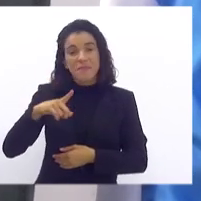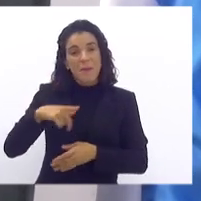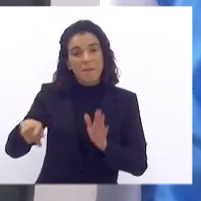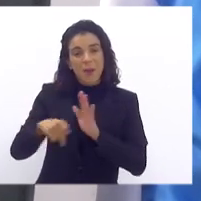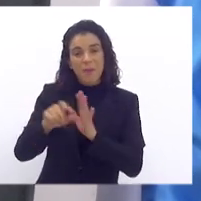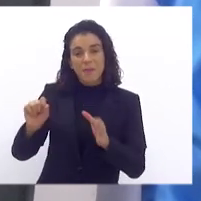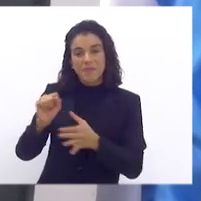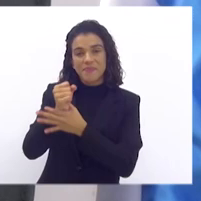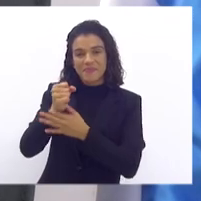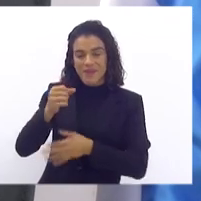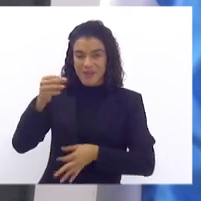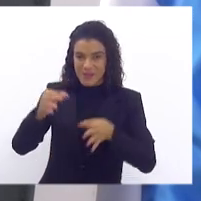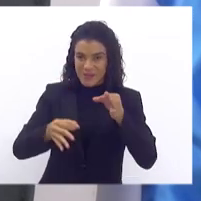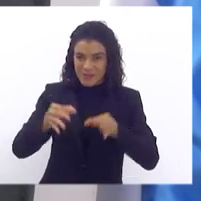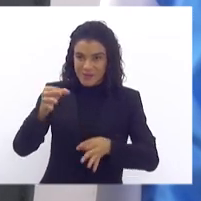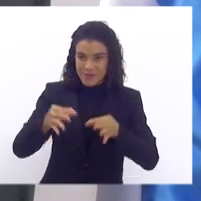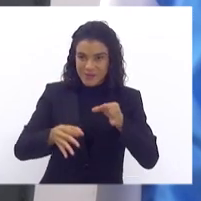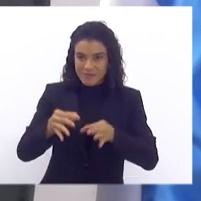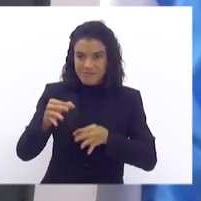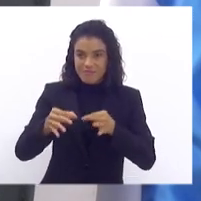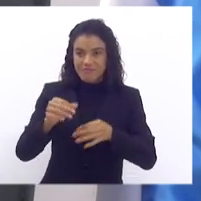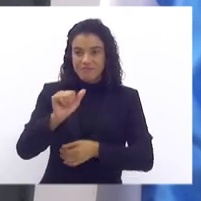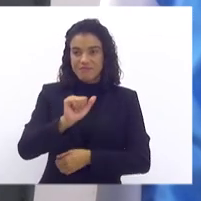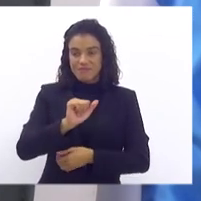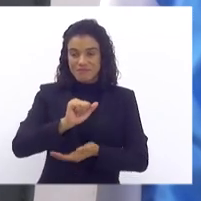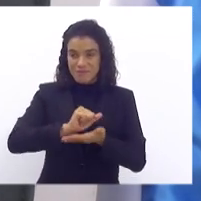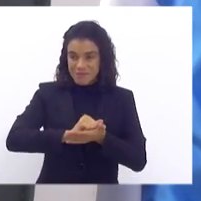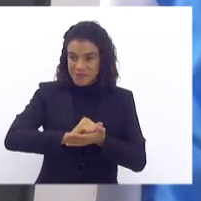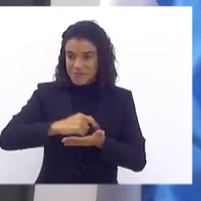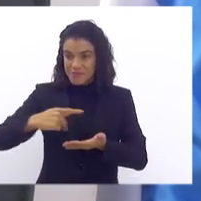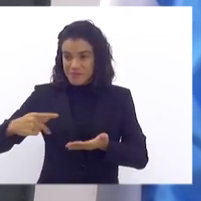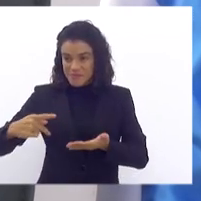nesse aplicativo, eles conseguem também